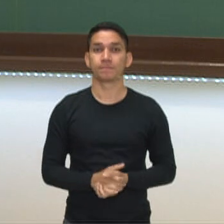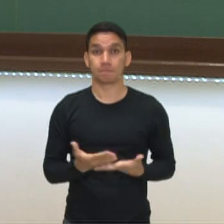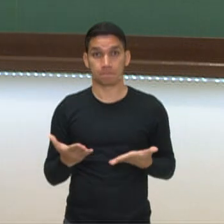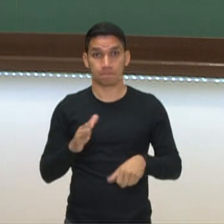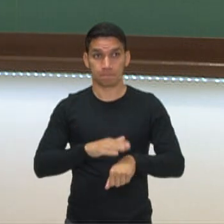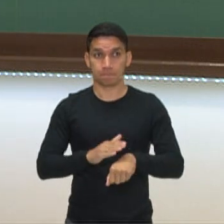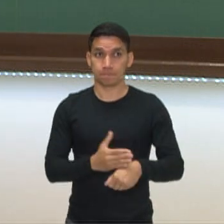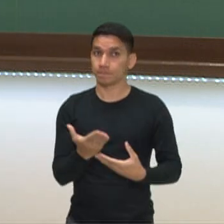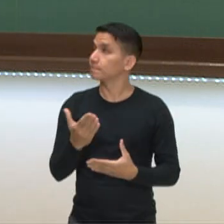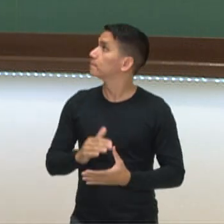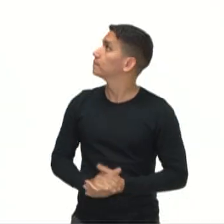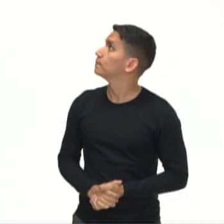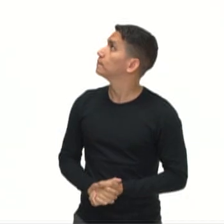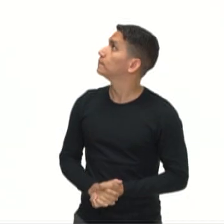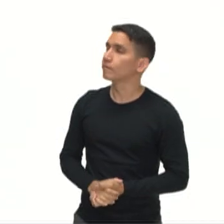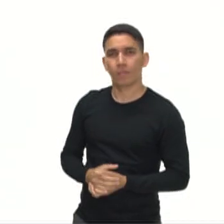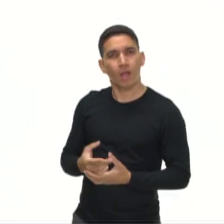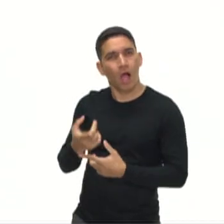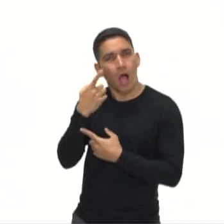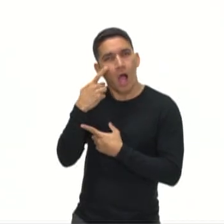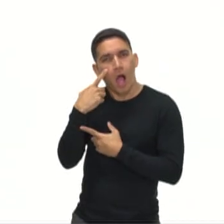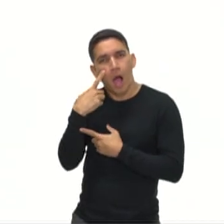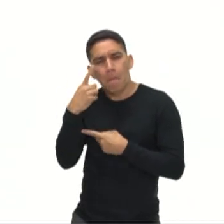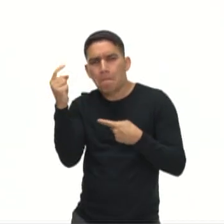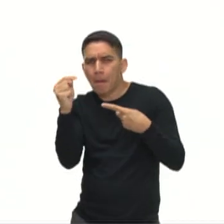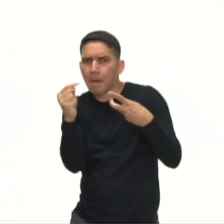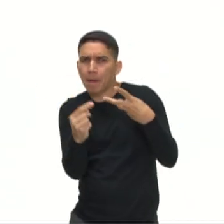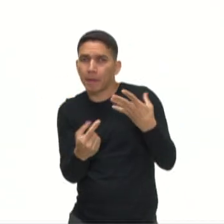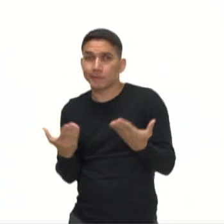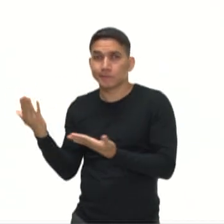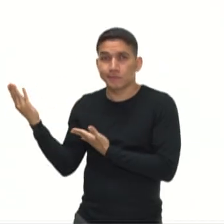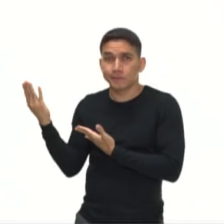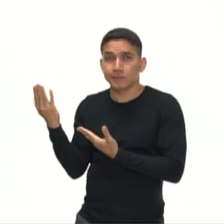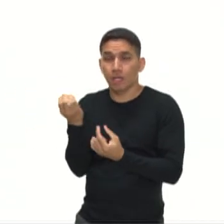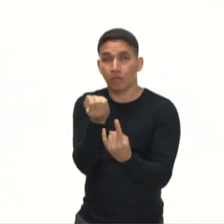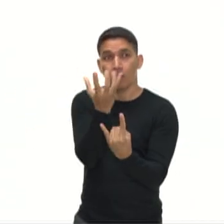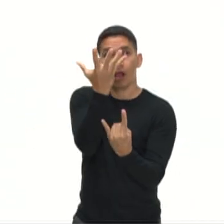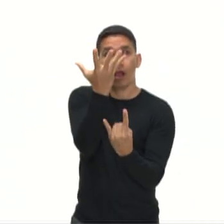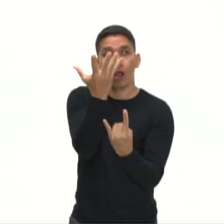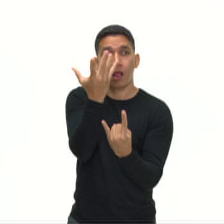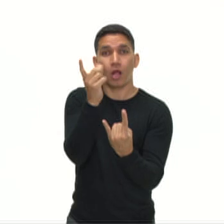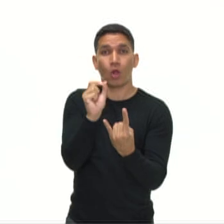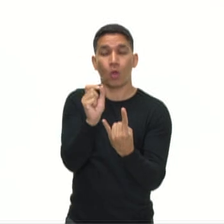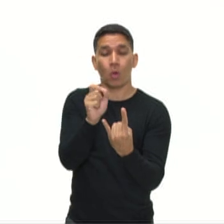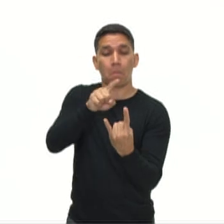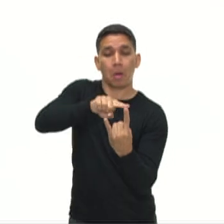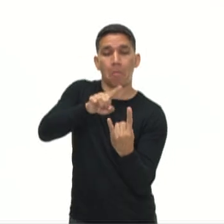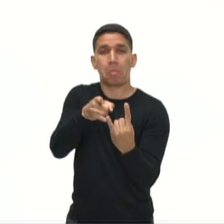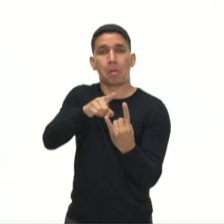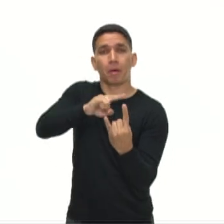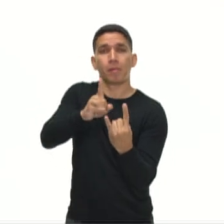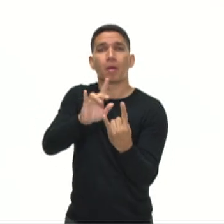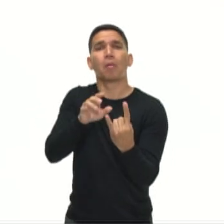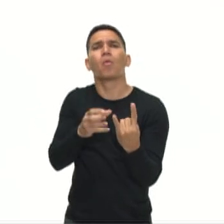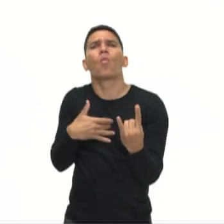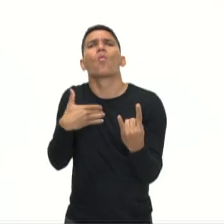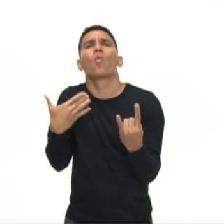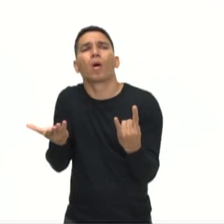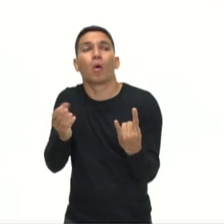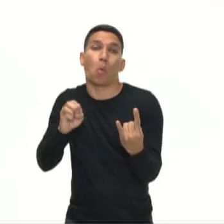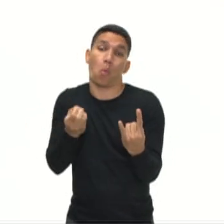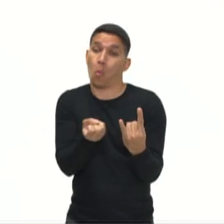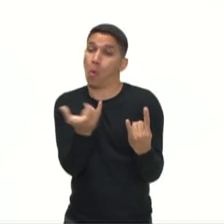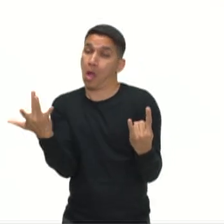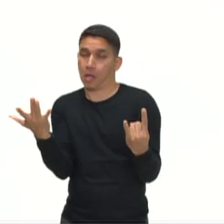lá então? Observe as ligações de uma lâmpada em uma bateria. Quais ou qual irá